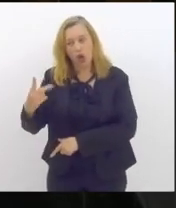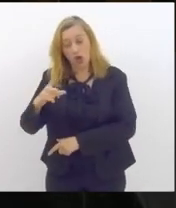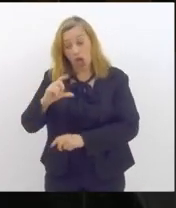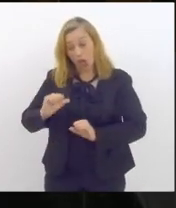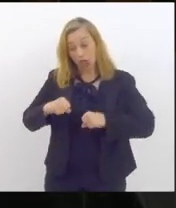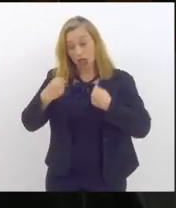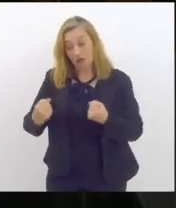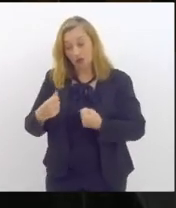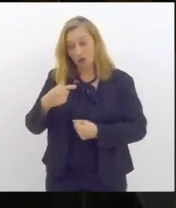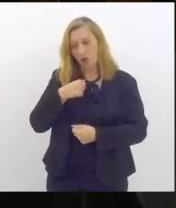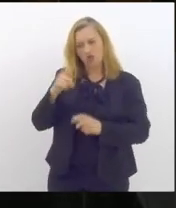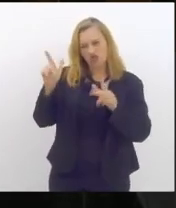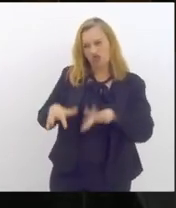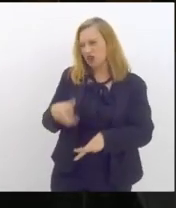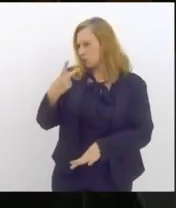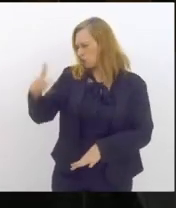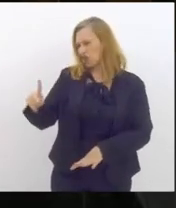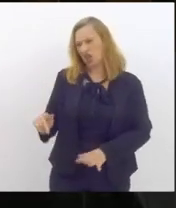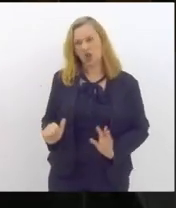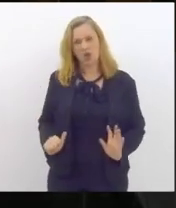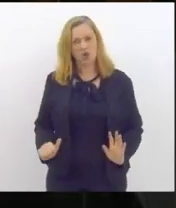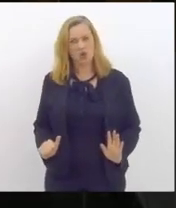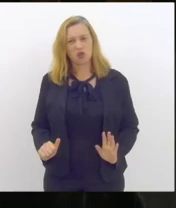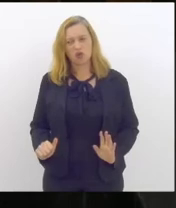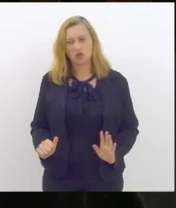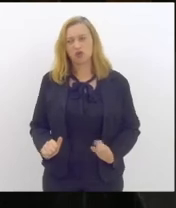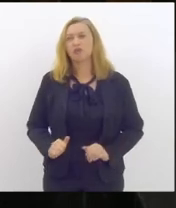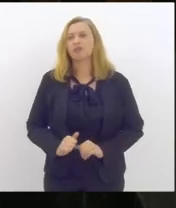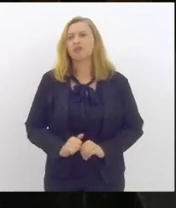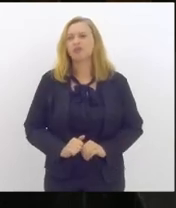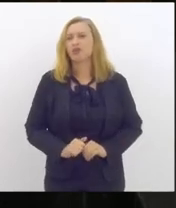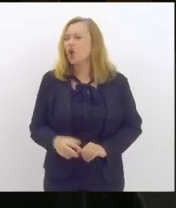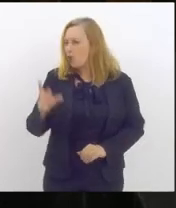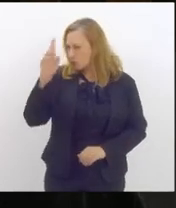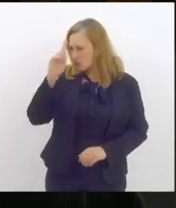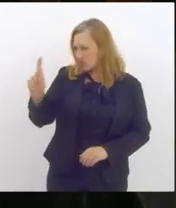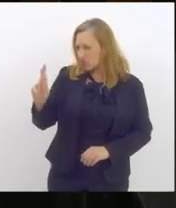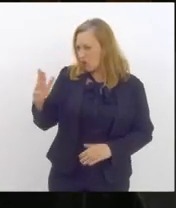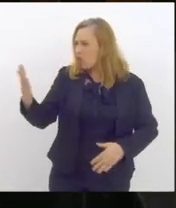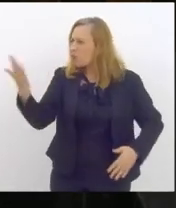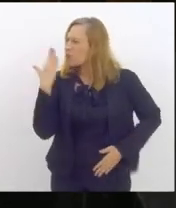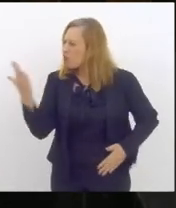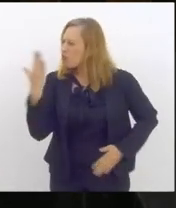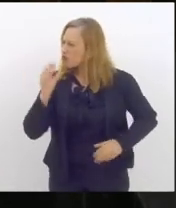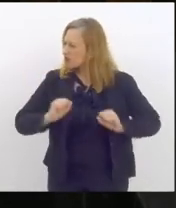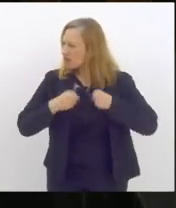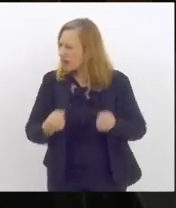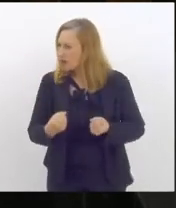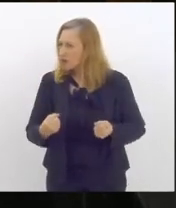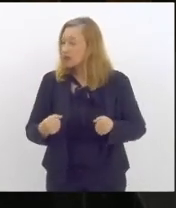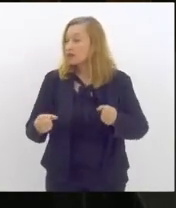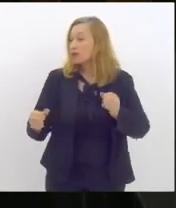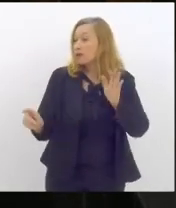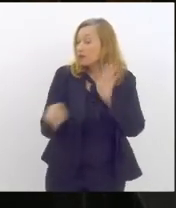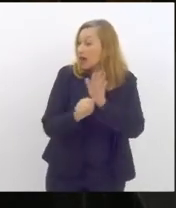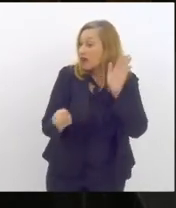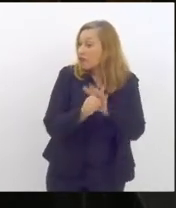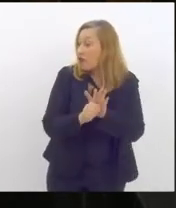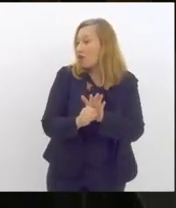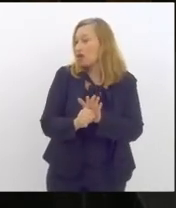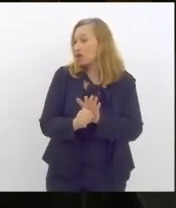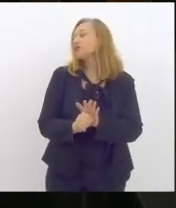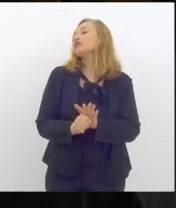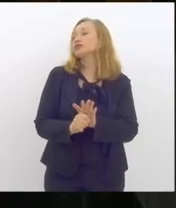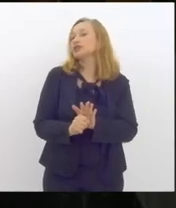que eu defendo são muito diferente do que o senhor defende o senhor defende o vagabundo o senhor depende traficante o